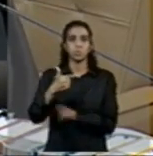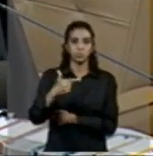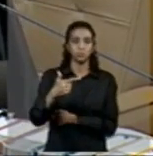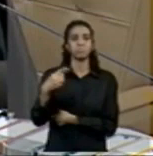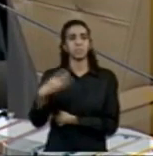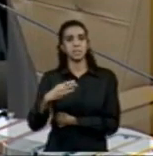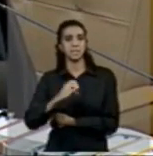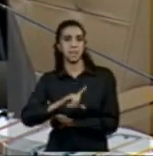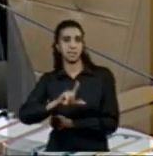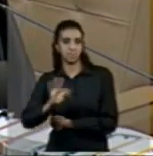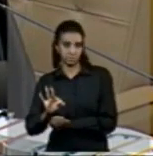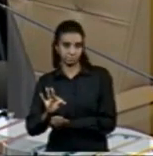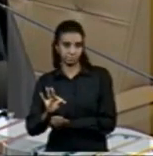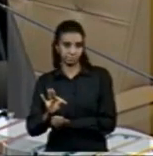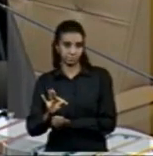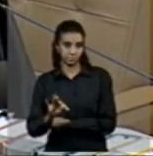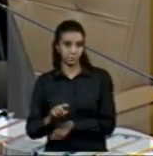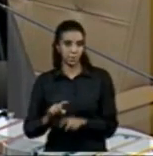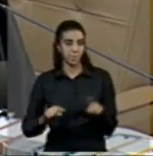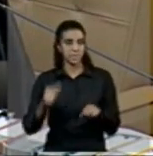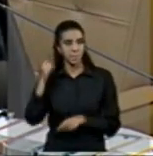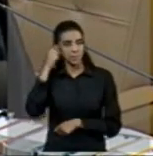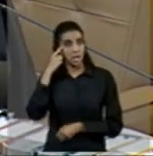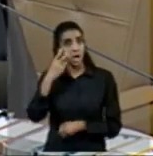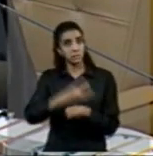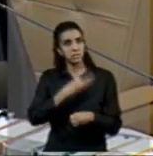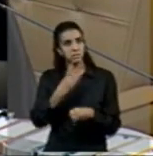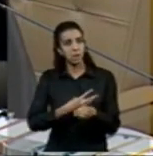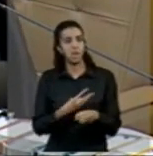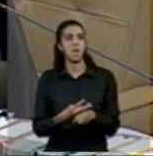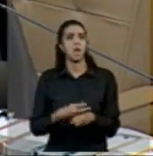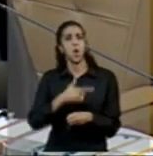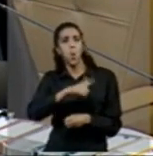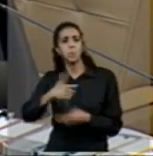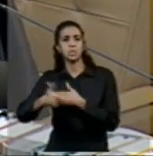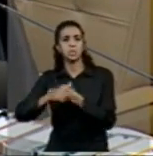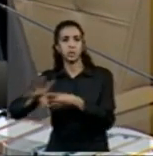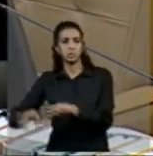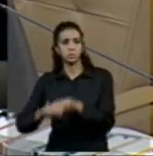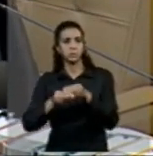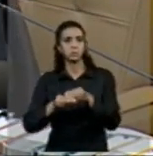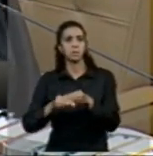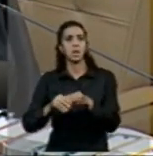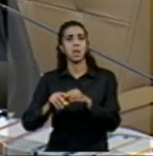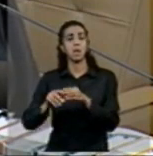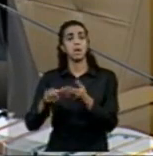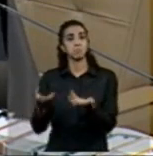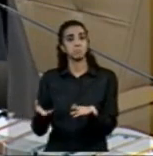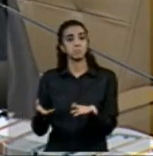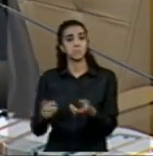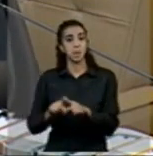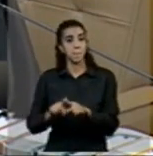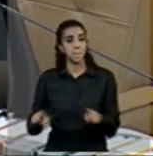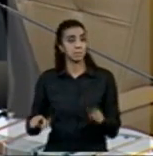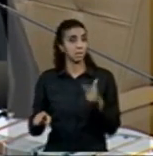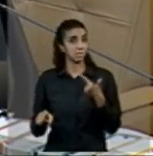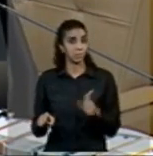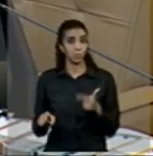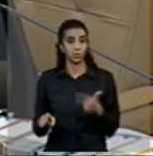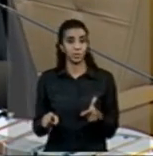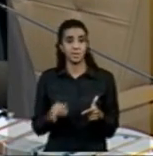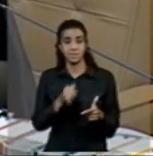CLT. A perspectiva de terceirizar atividades acessórias e especializadas, sem a presença dos elementos